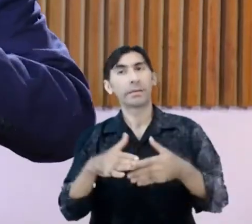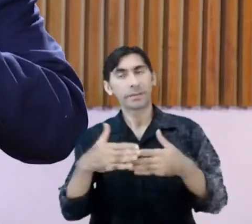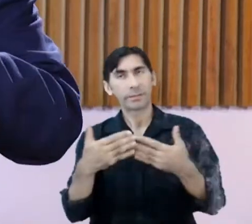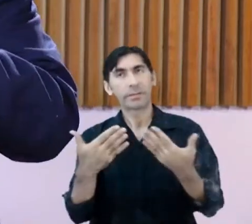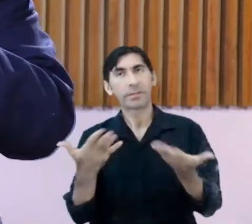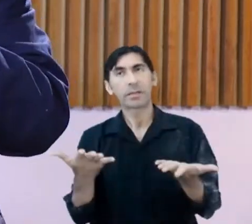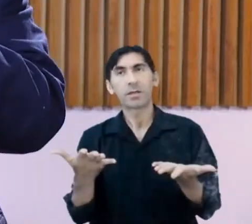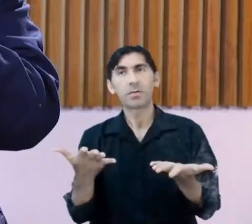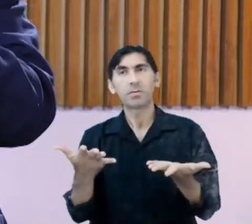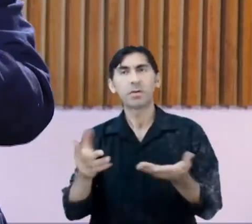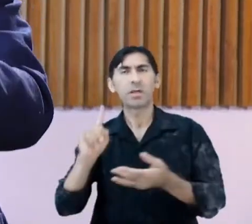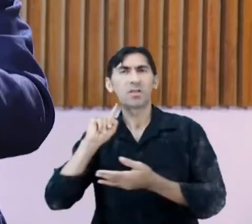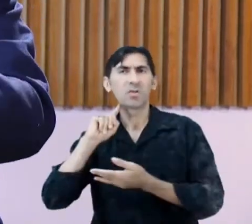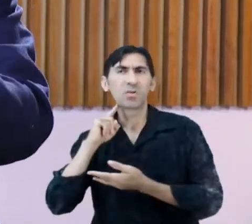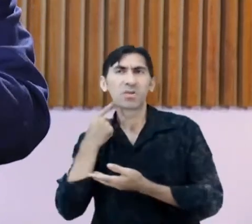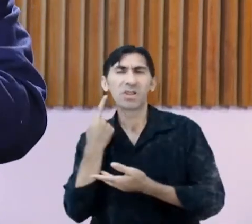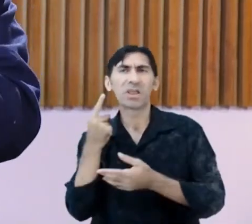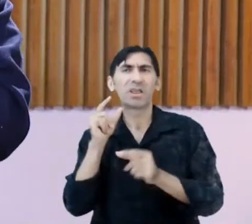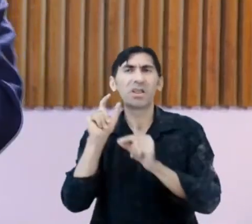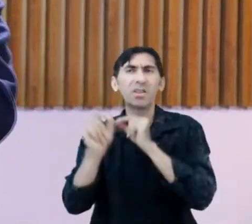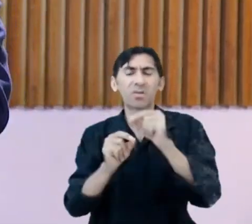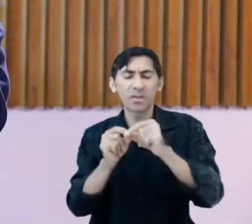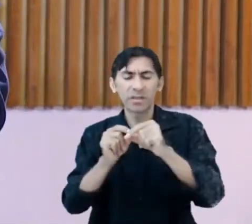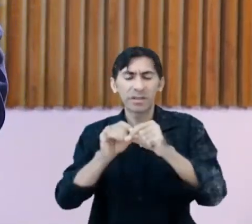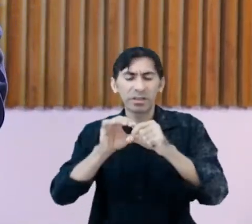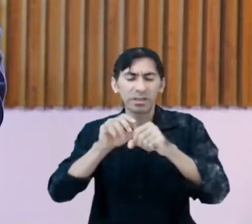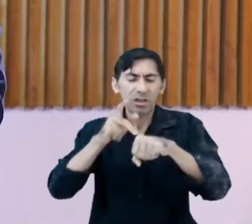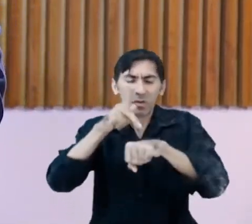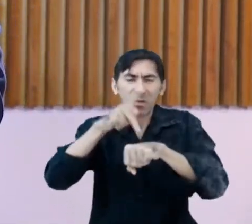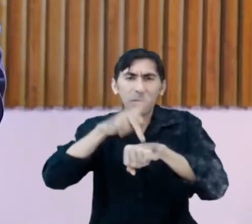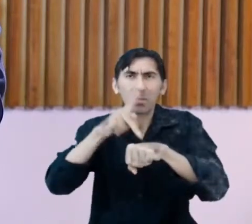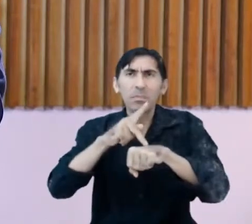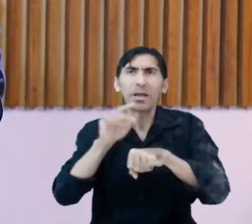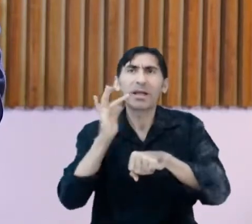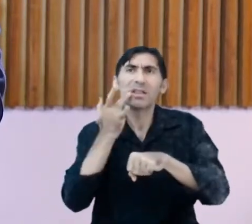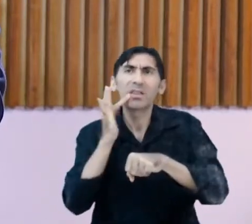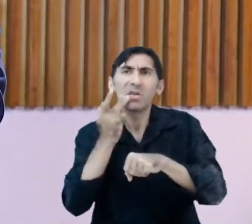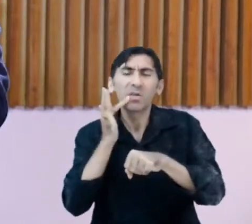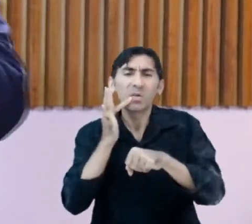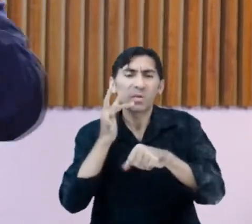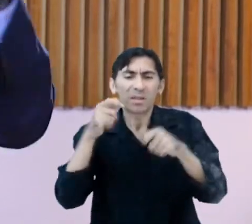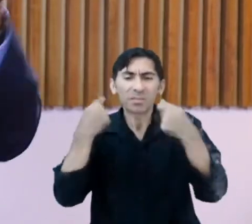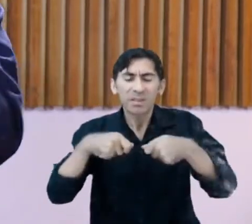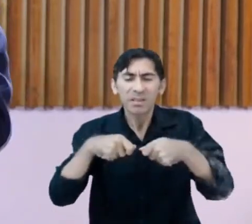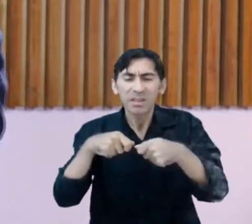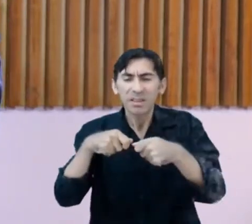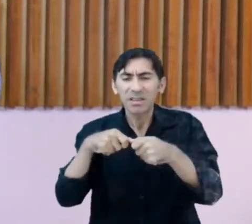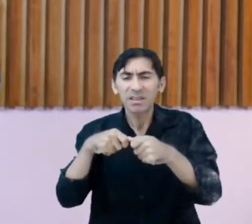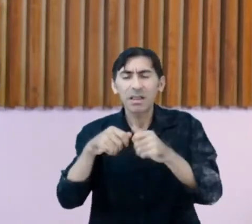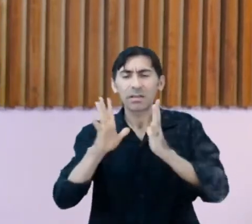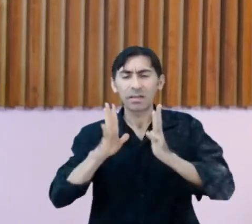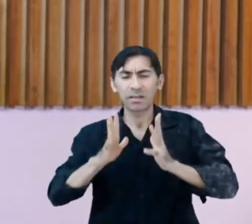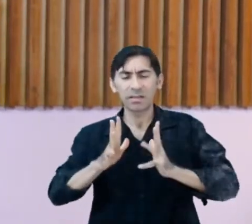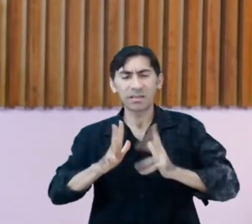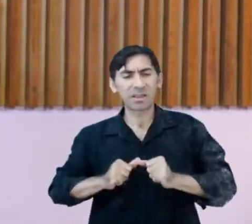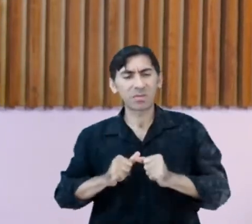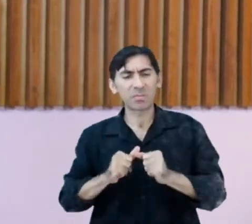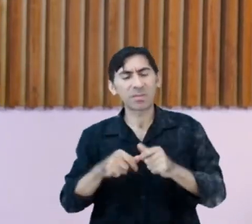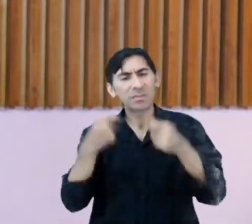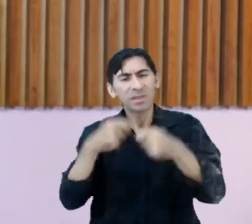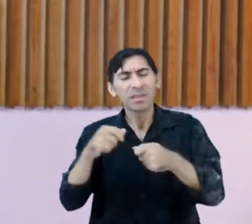ouro que ainda está grosseiro, sujo, ele precisa ser colocado sob uma temperatura muito alta para que